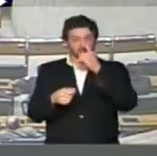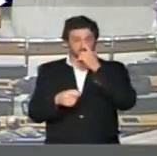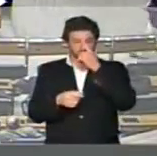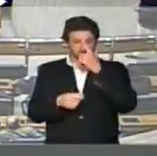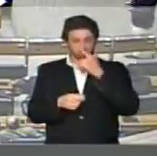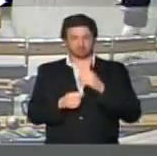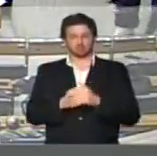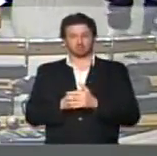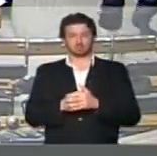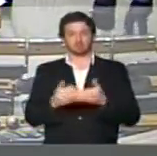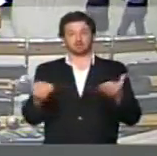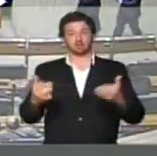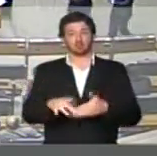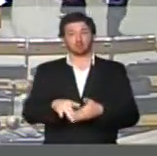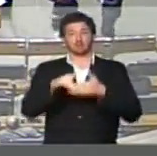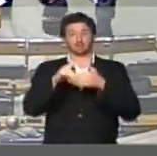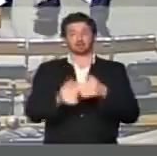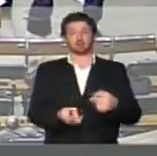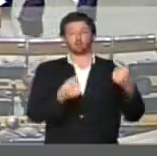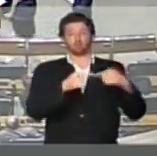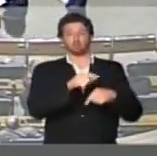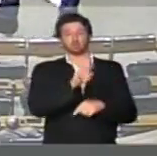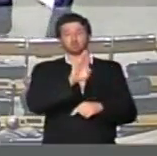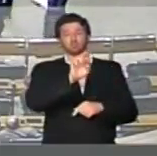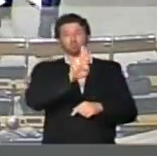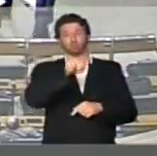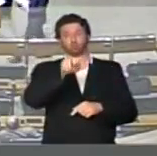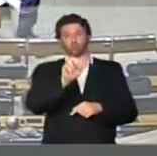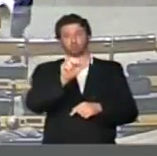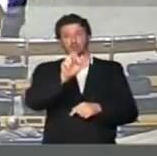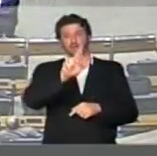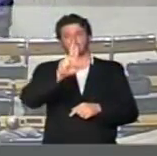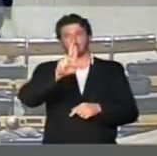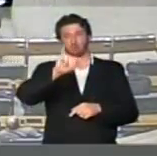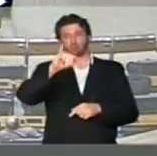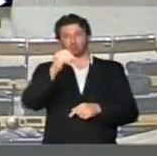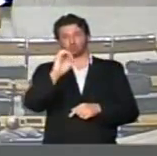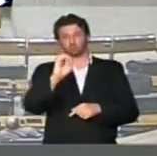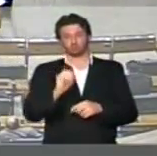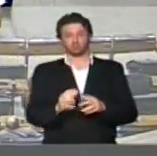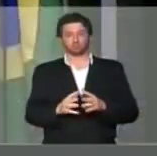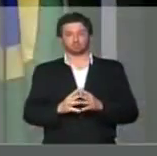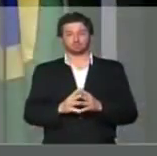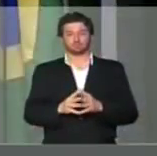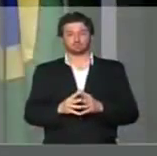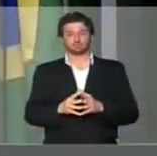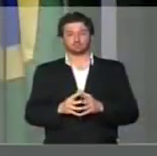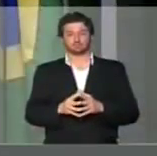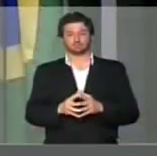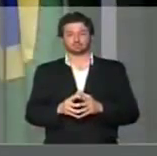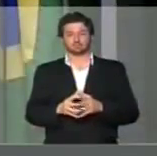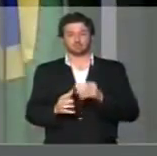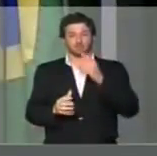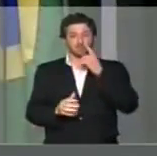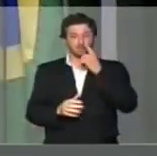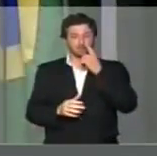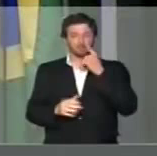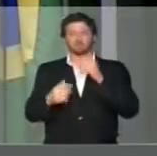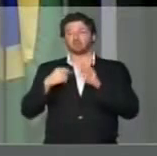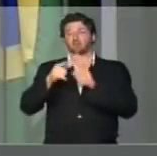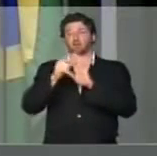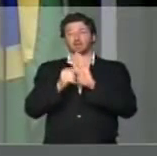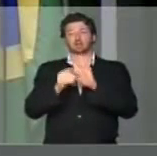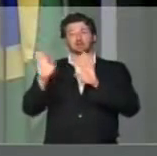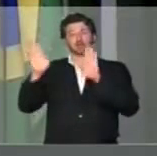risco hidrológico. Agora, pela liderança da minoria, deputado Bruno Araújo, PSDB de Pernambuco. Escrita sobre